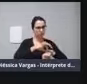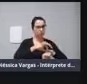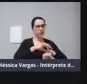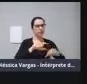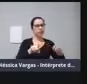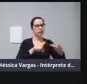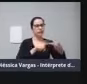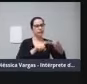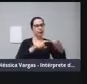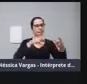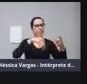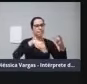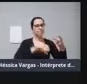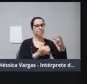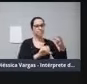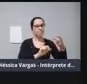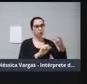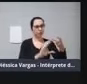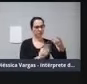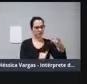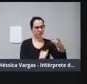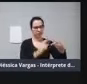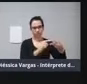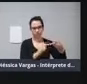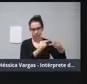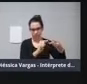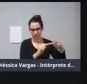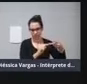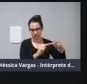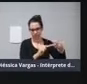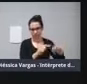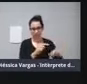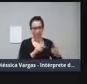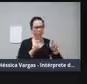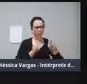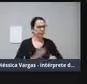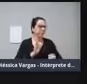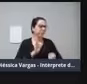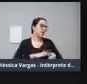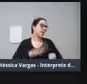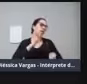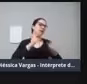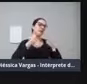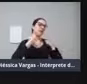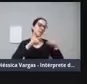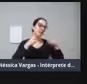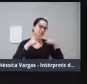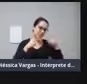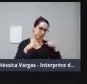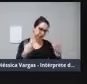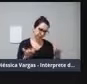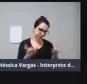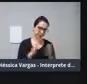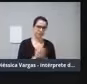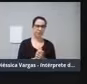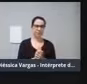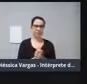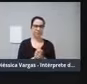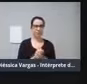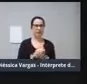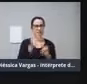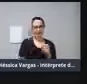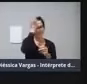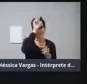que são os insetos, né, campeões de reclamação, né, que são os insetos que trazem uma